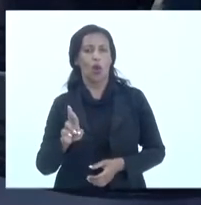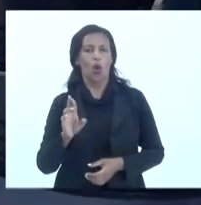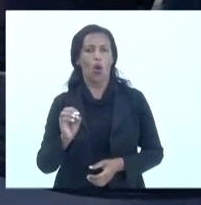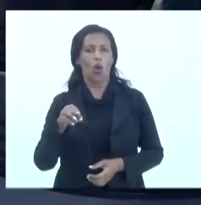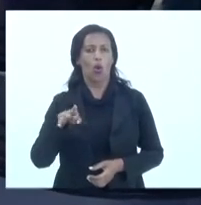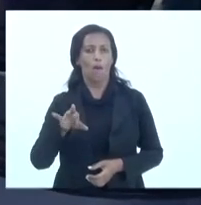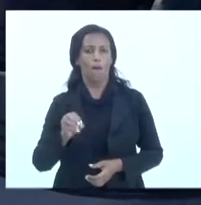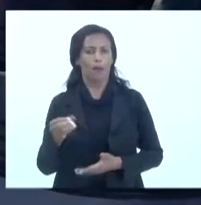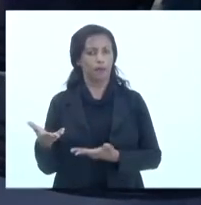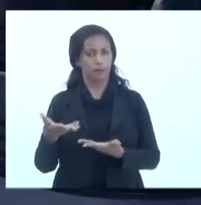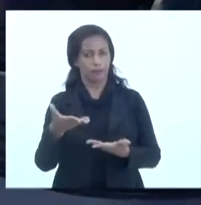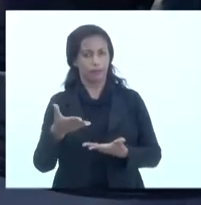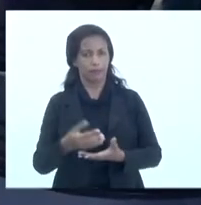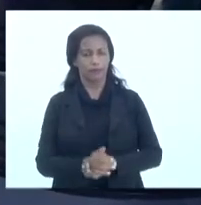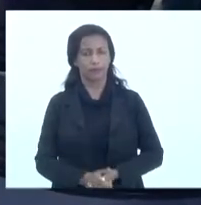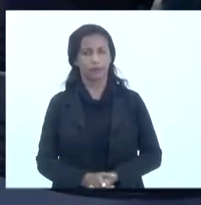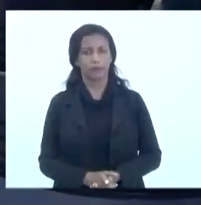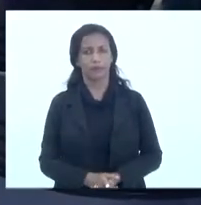favor.